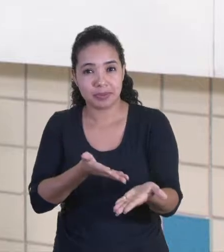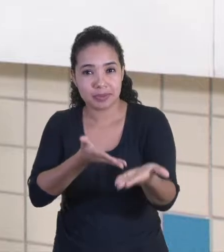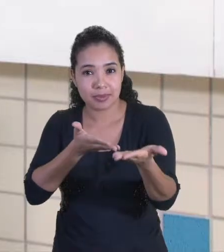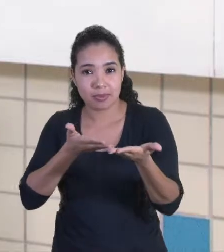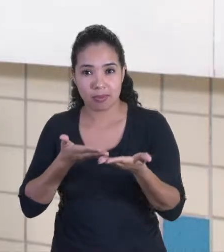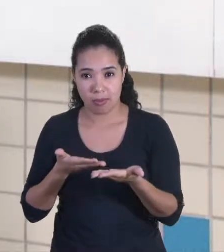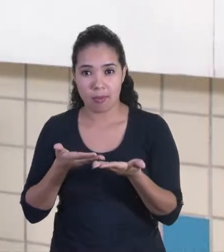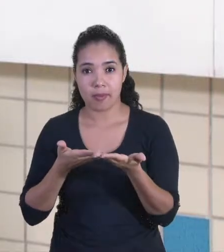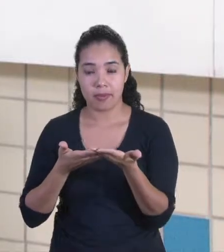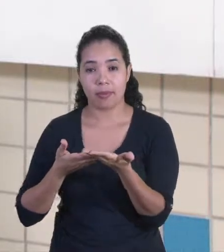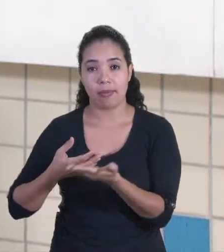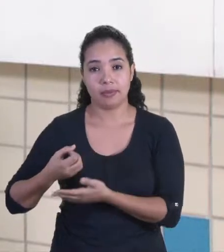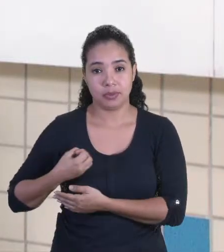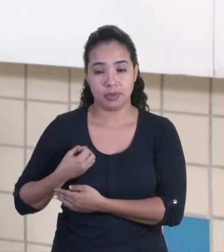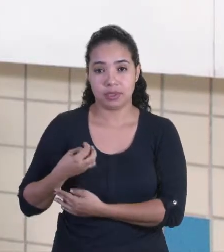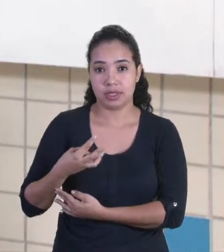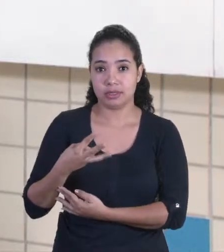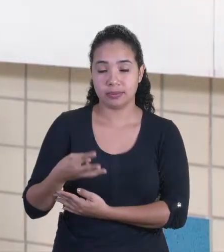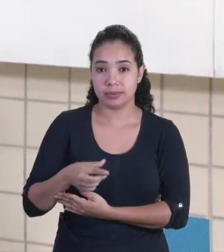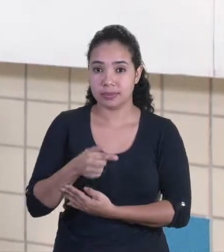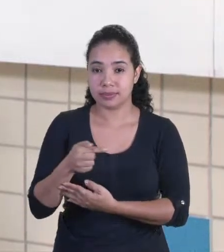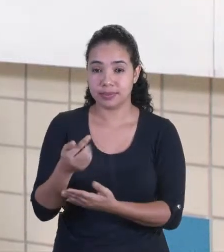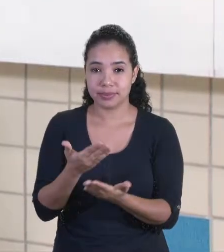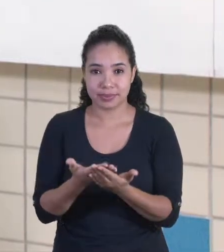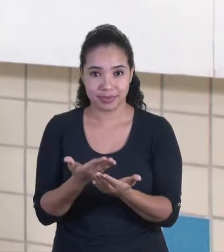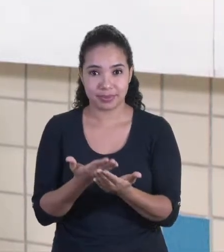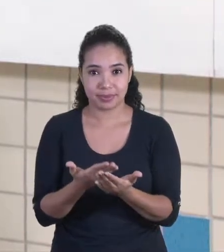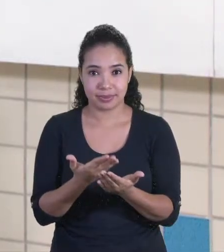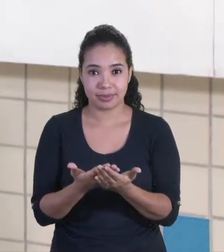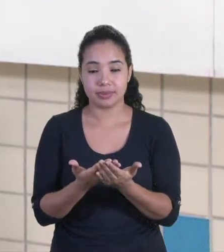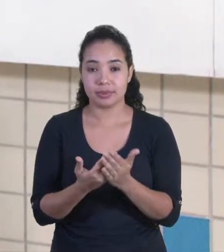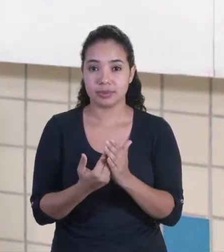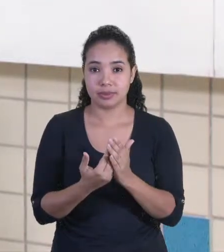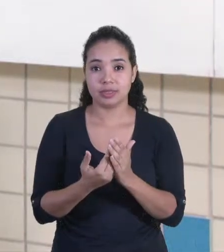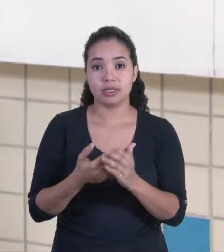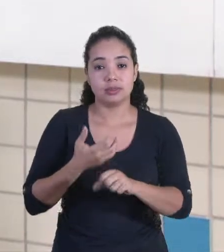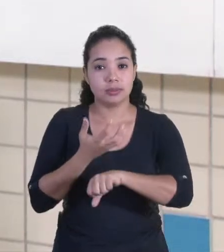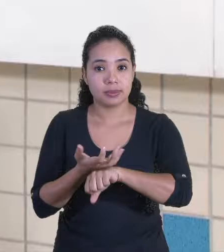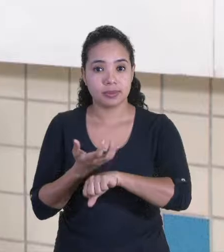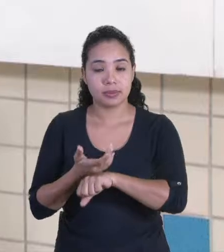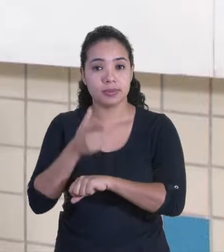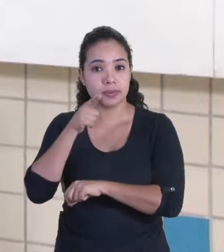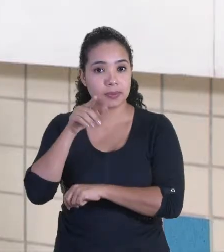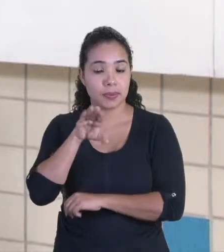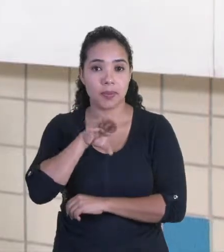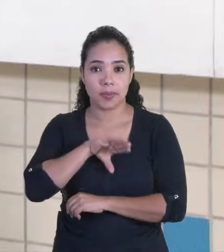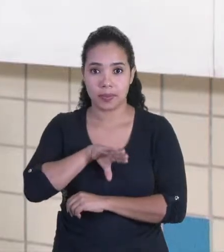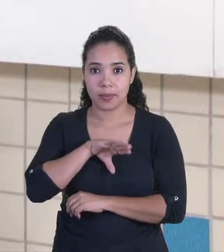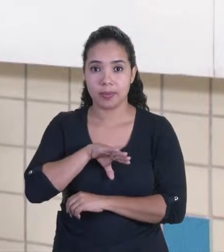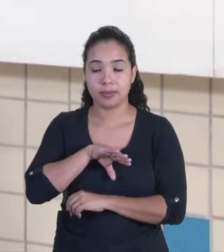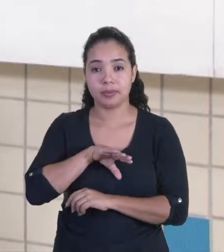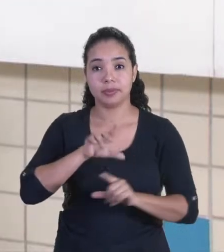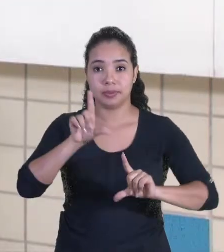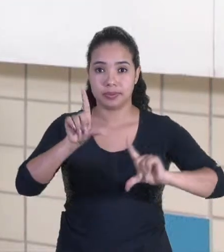nossa 37ª aula do componente curricular de língua portuguesa no